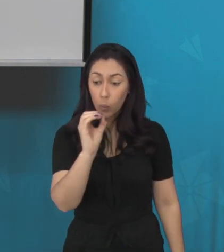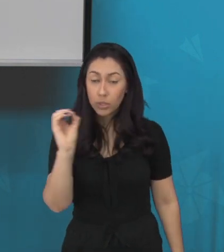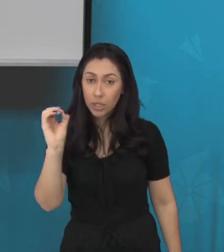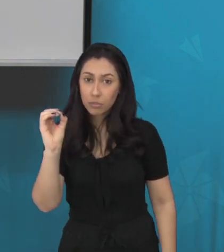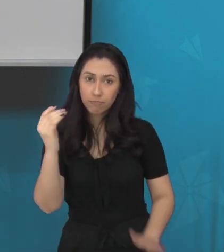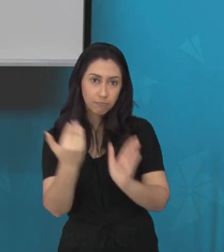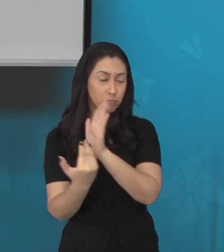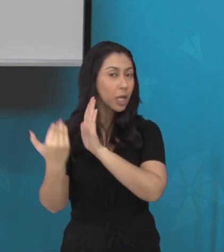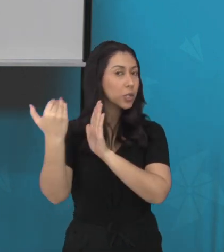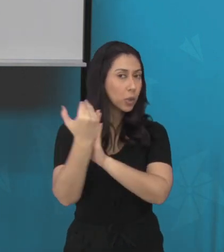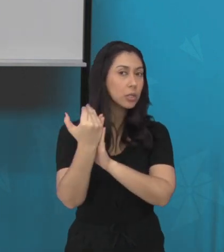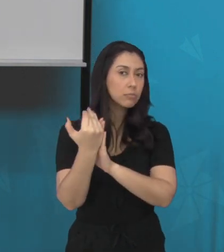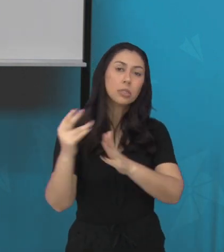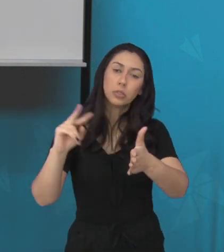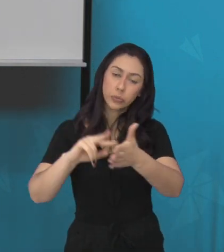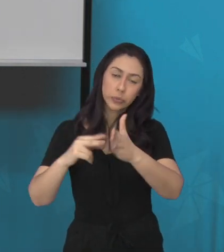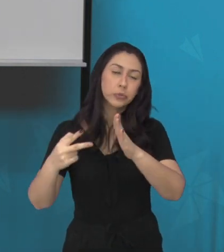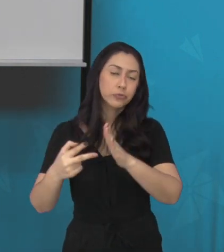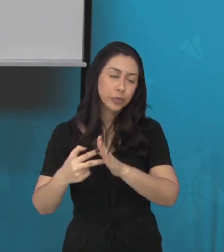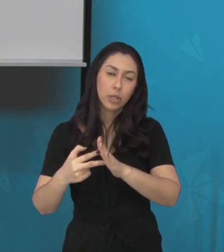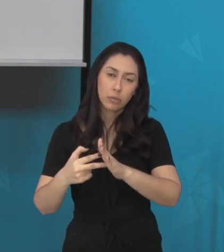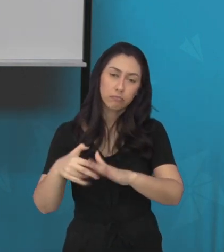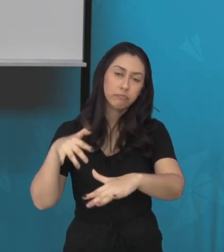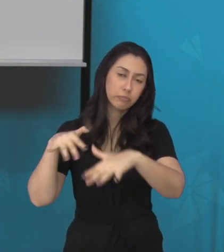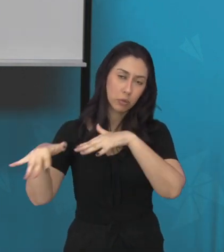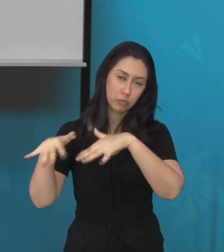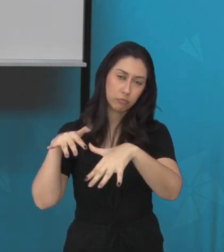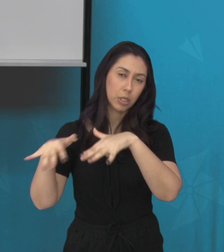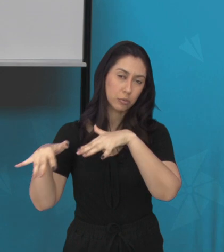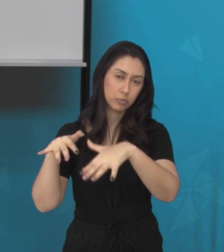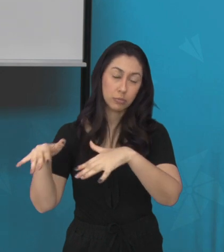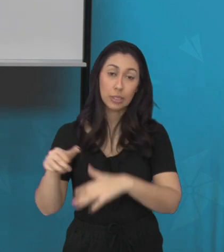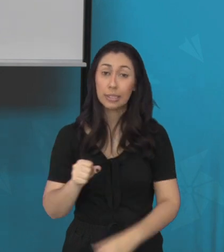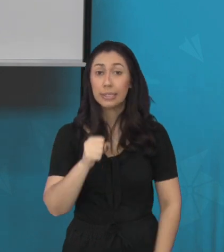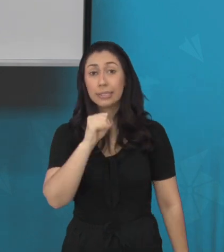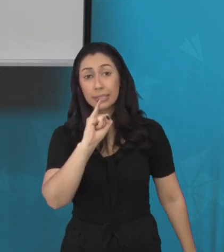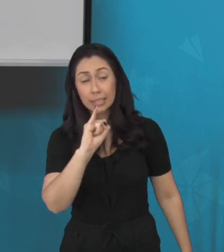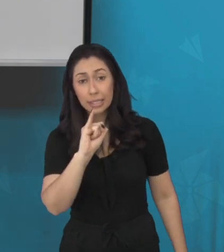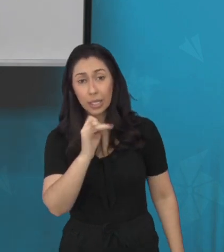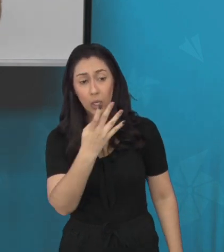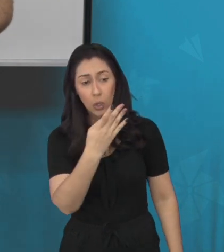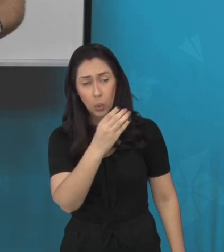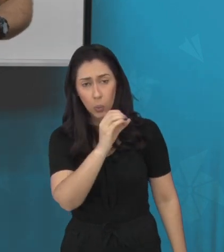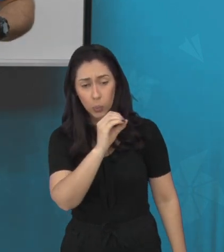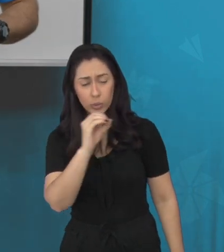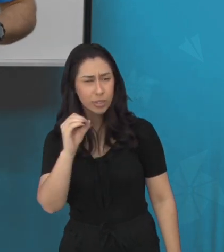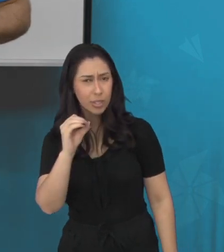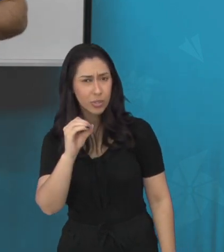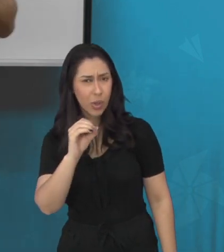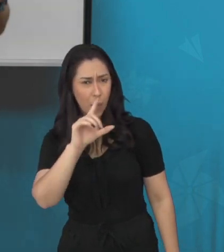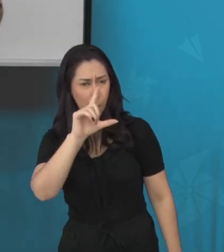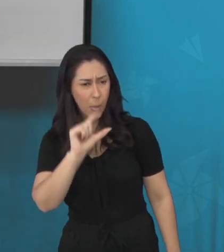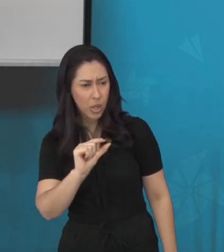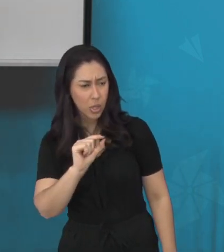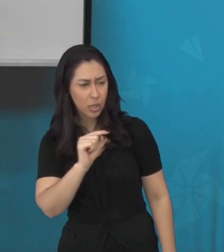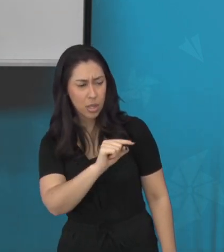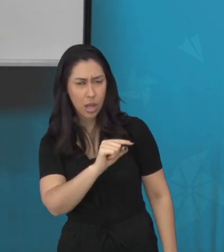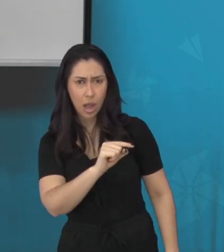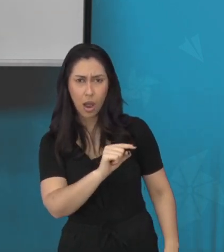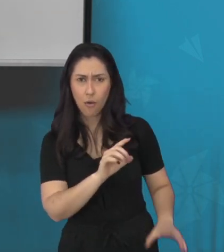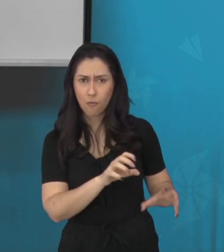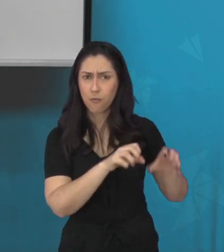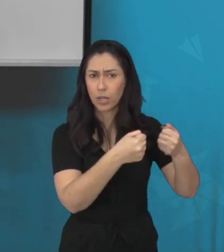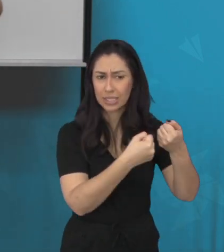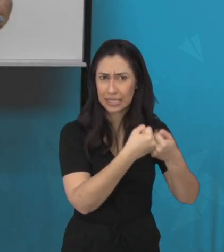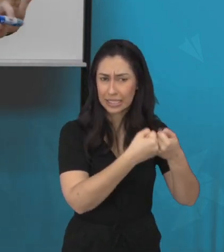força máxima, ele entra em movimento. Se os 400 newtons forem menores que a força de atrito máxima,